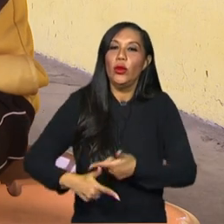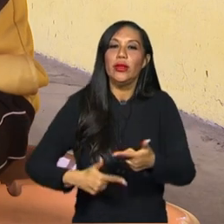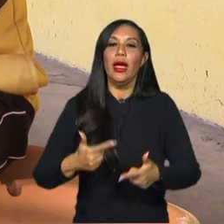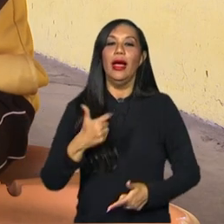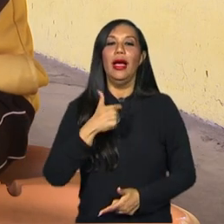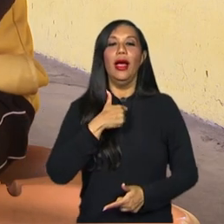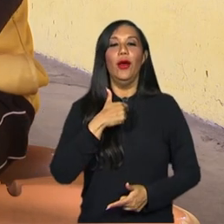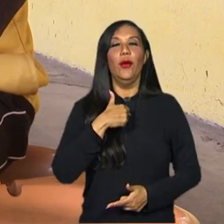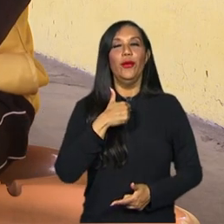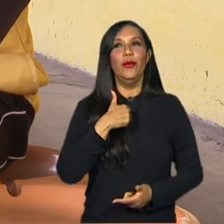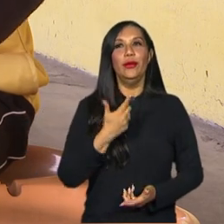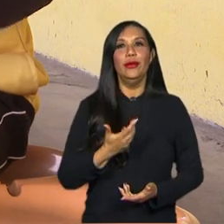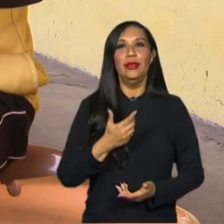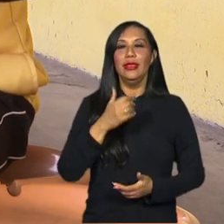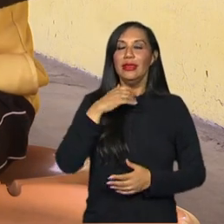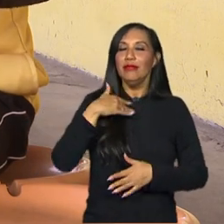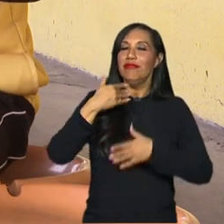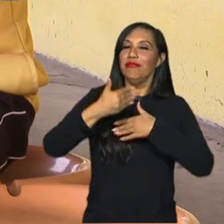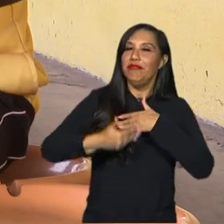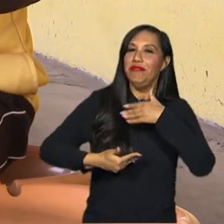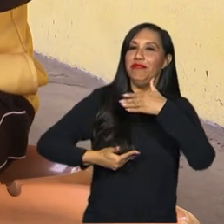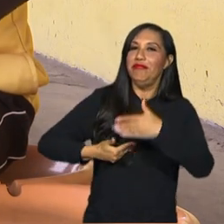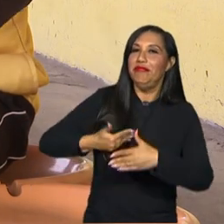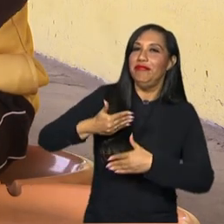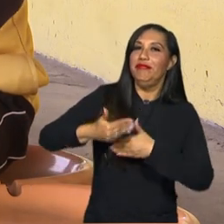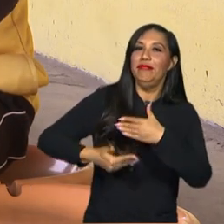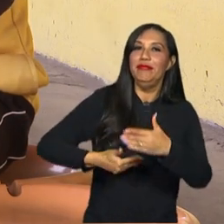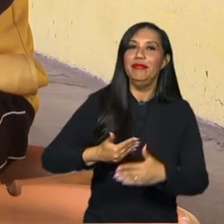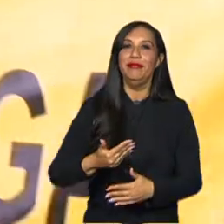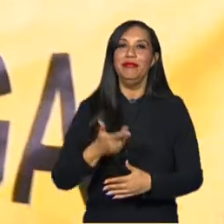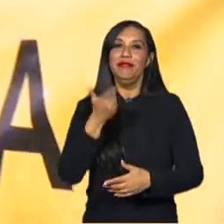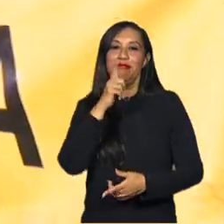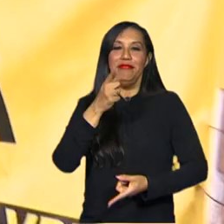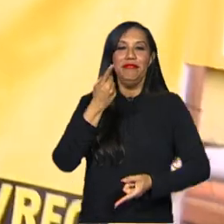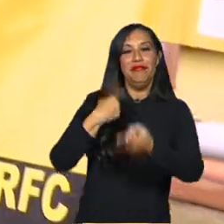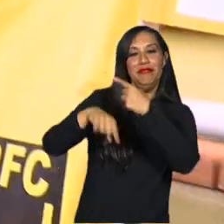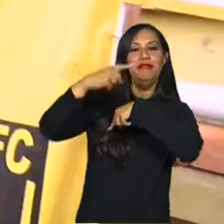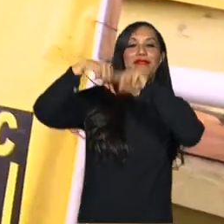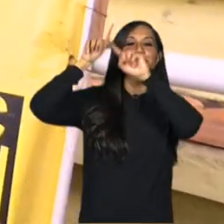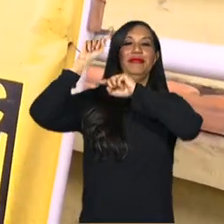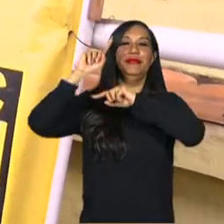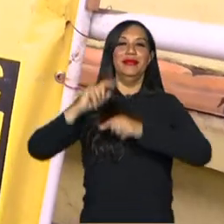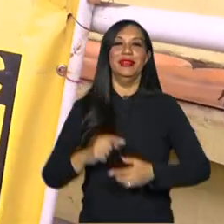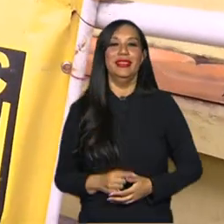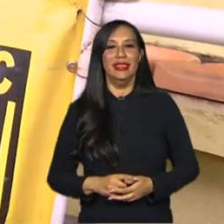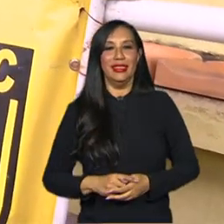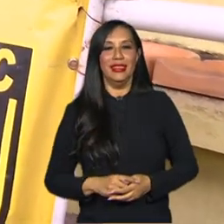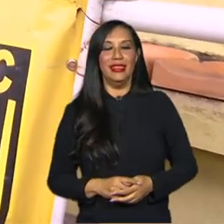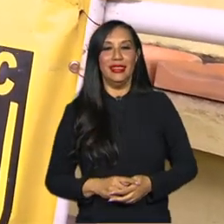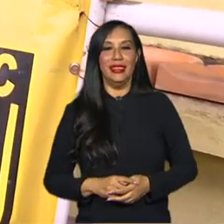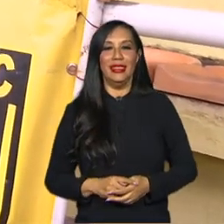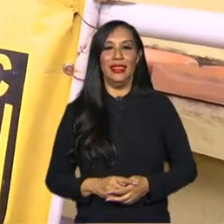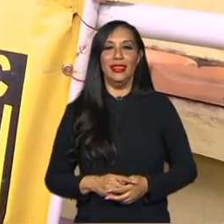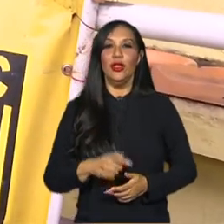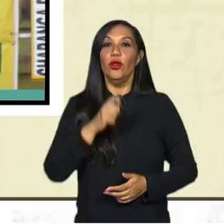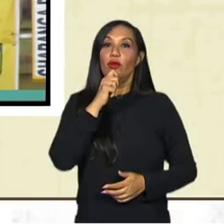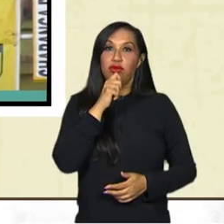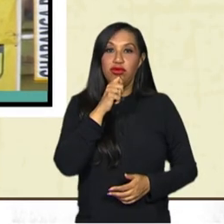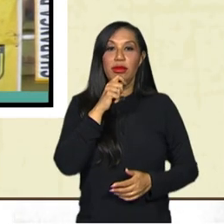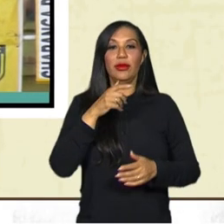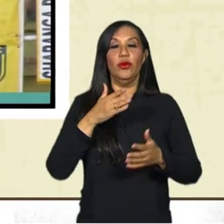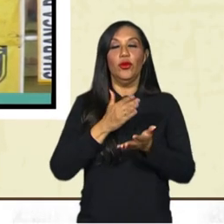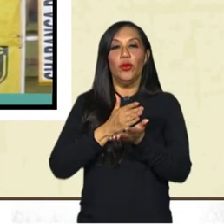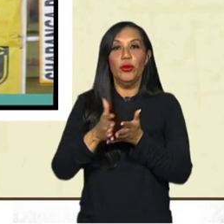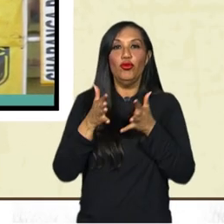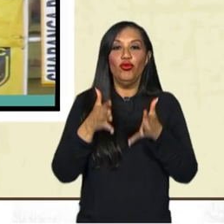fui galgando, né, posições. O juiz apita o início do jogo,